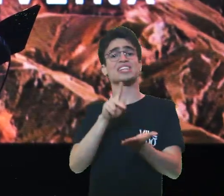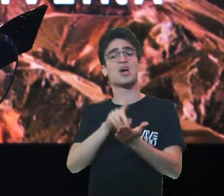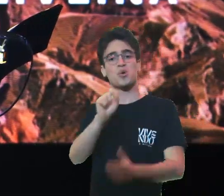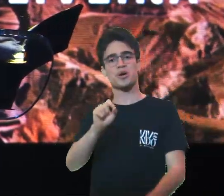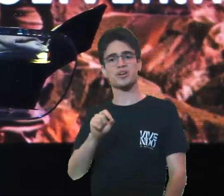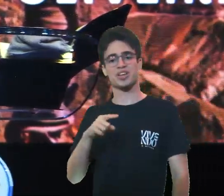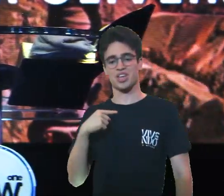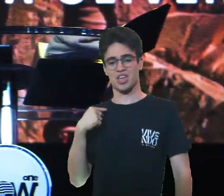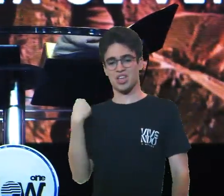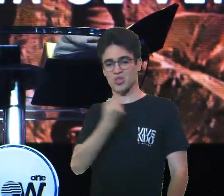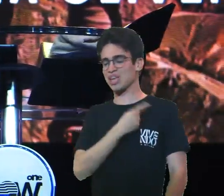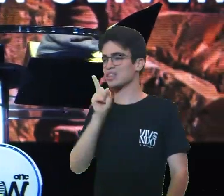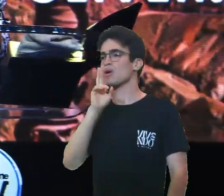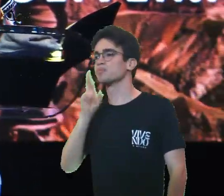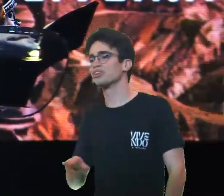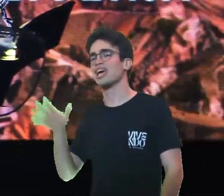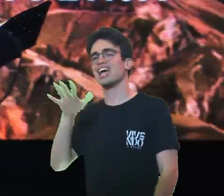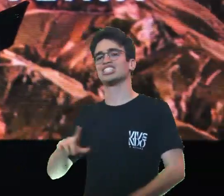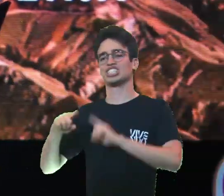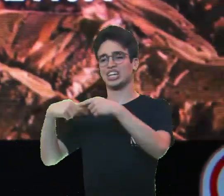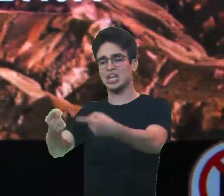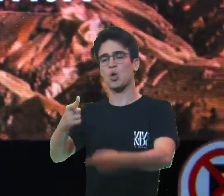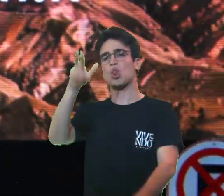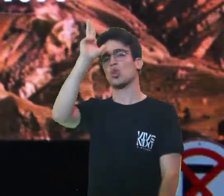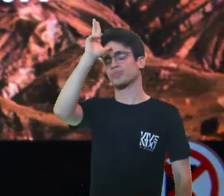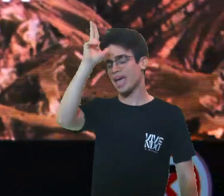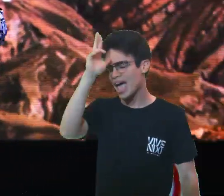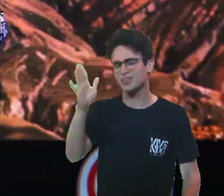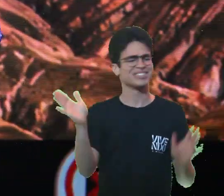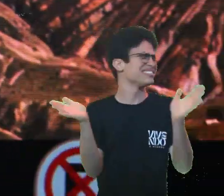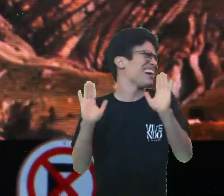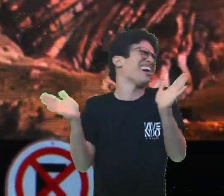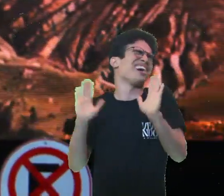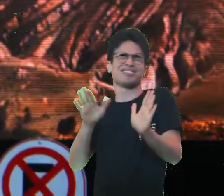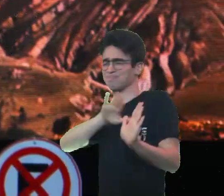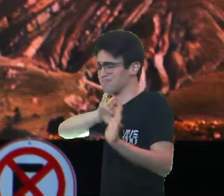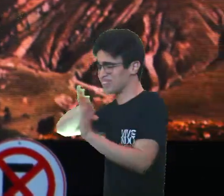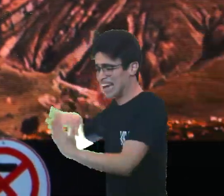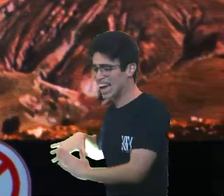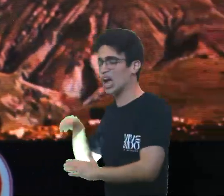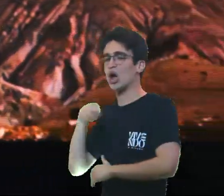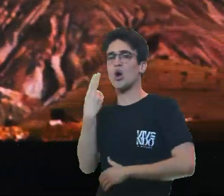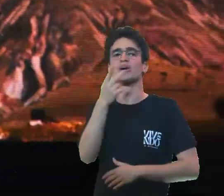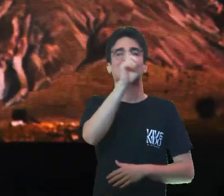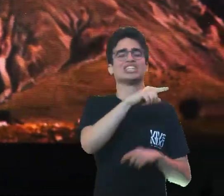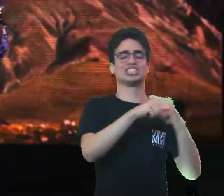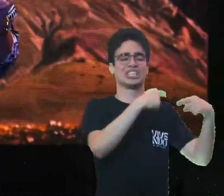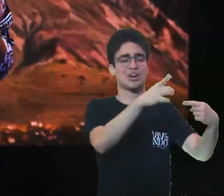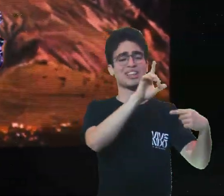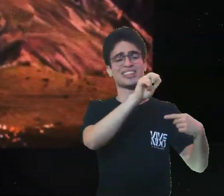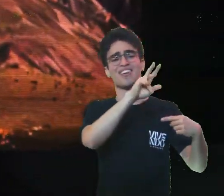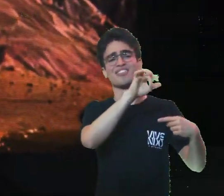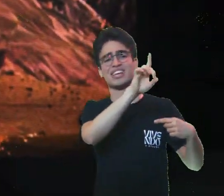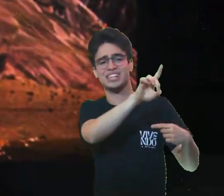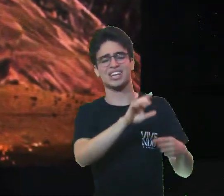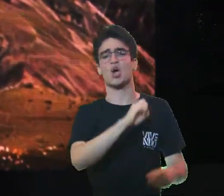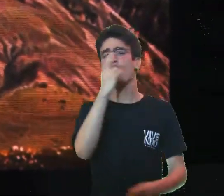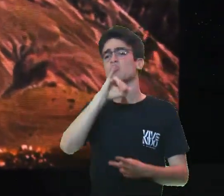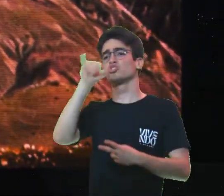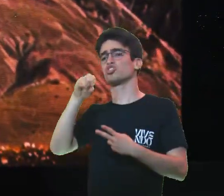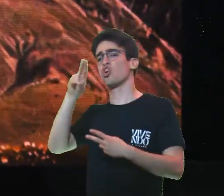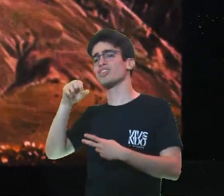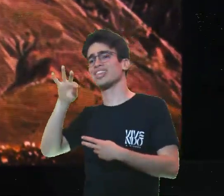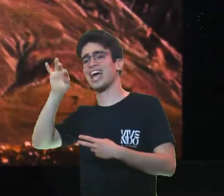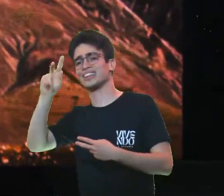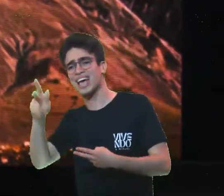pela geração de Lutero ou de Calvino. Nós não vamos prestar contas pela geração de David Brainerd ou Jonathan Edwards,